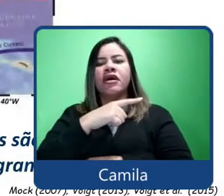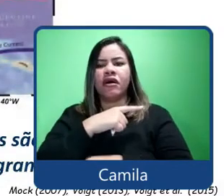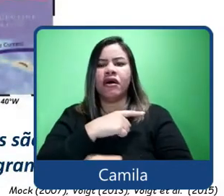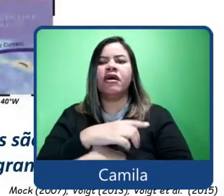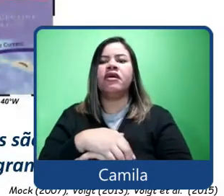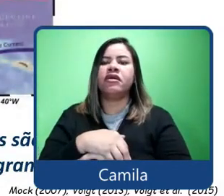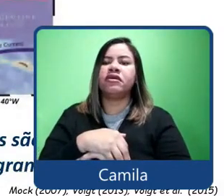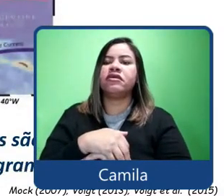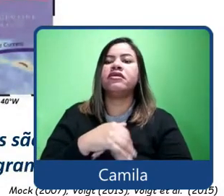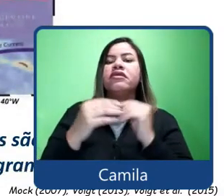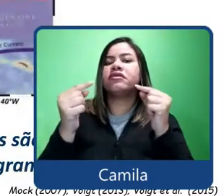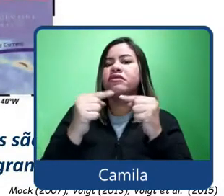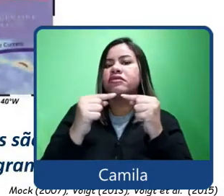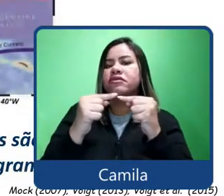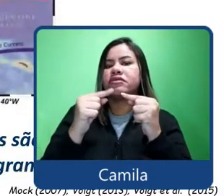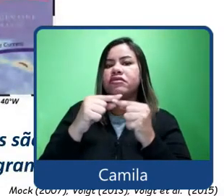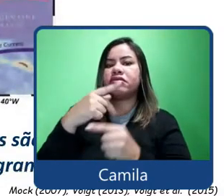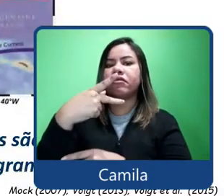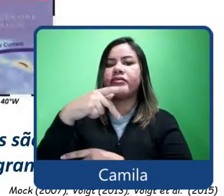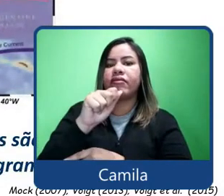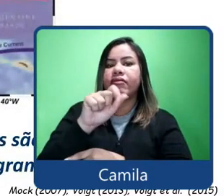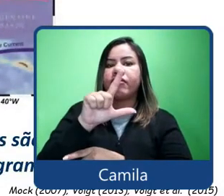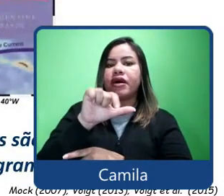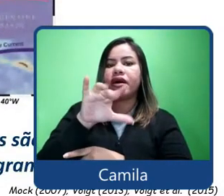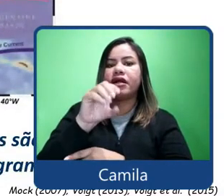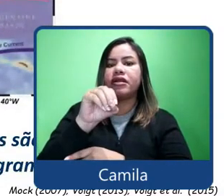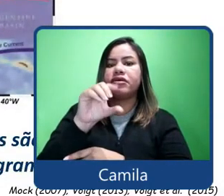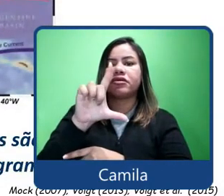arquivos paleoclimáticos. Vejamos aqui um exemplo.